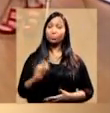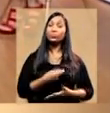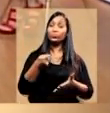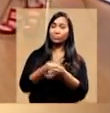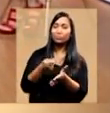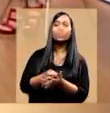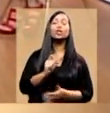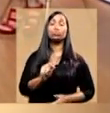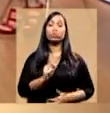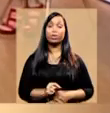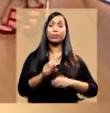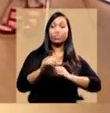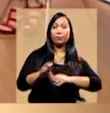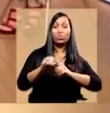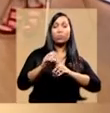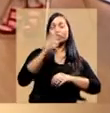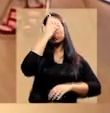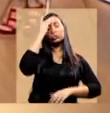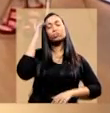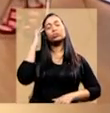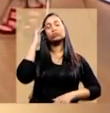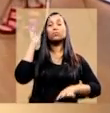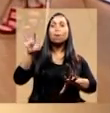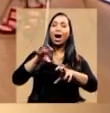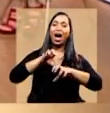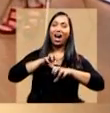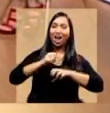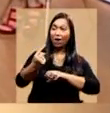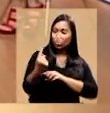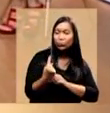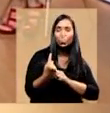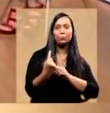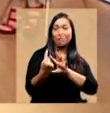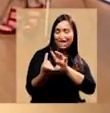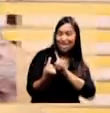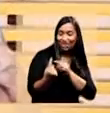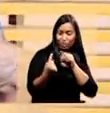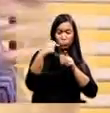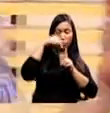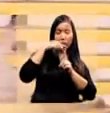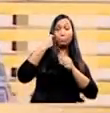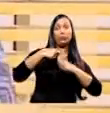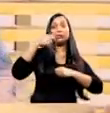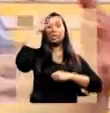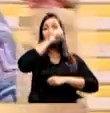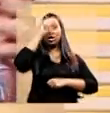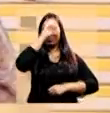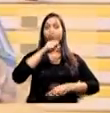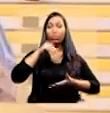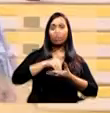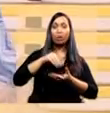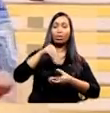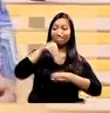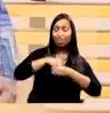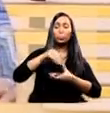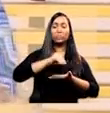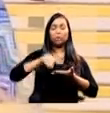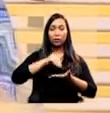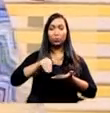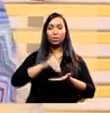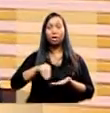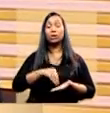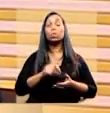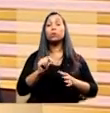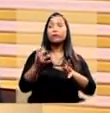que insistir na formação do pessoal que faz o acolhimento, em qualquer um dos locais, na secretaria, na delegacia. Esse acolhimento